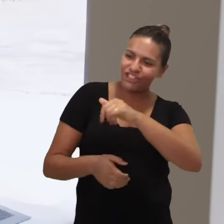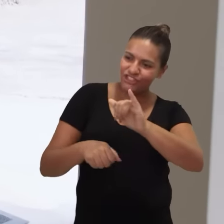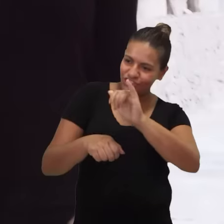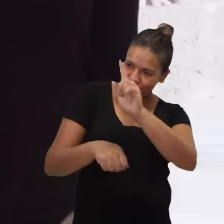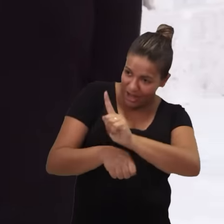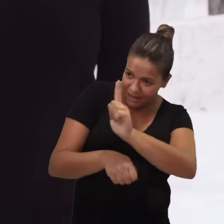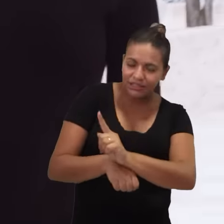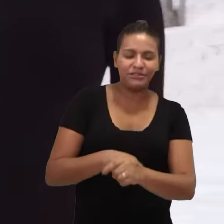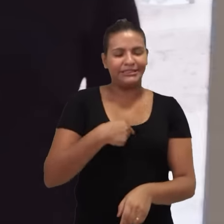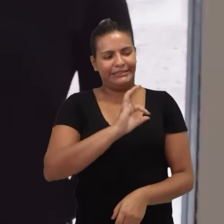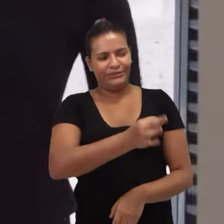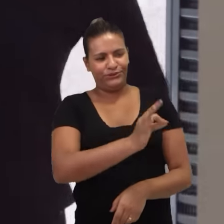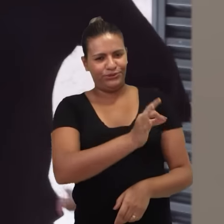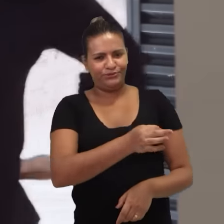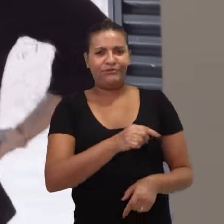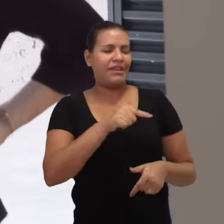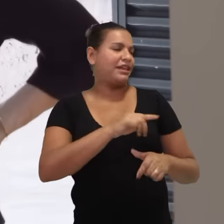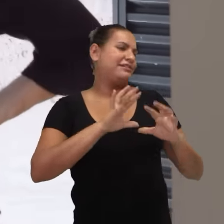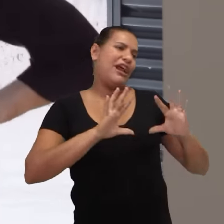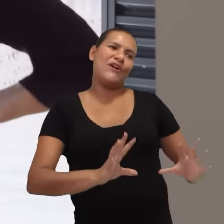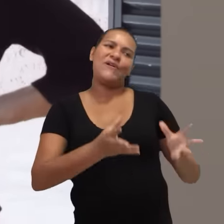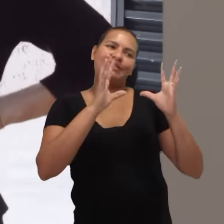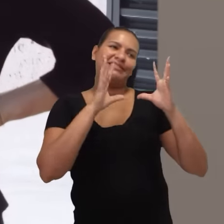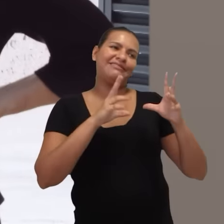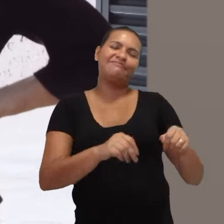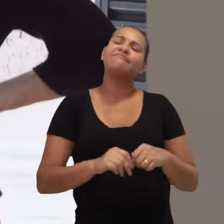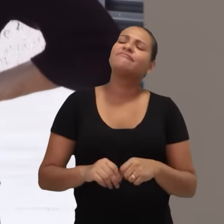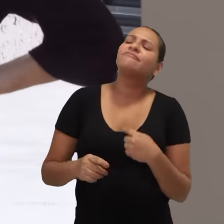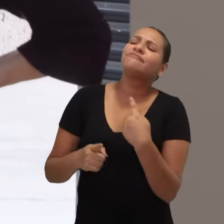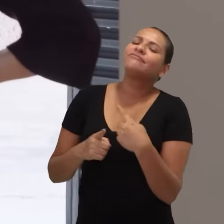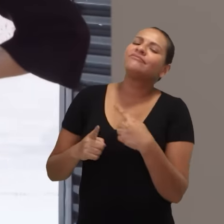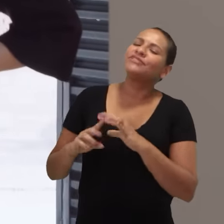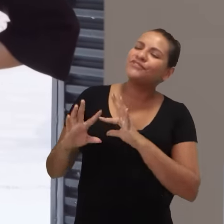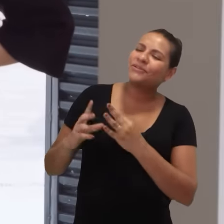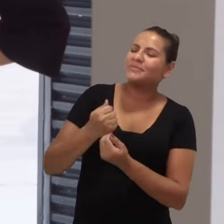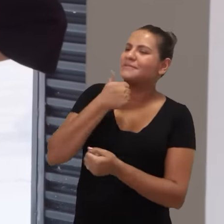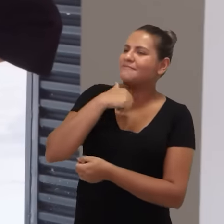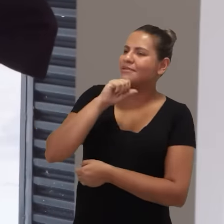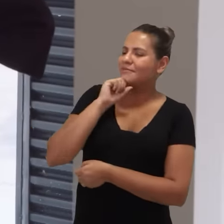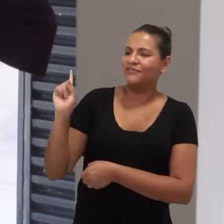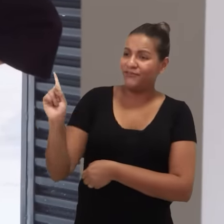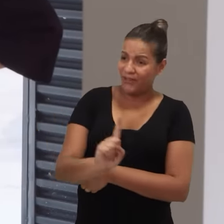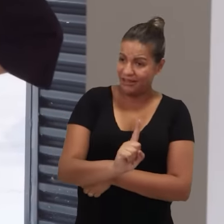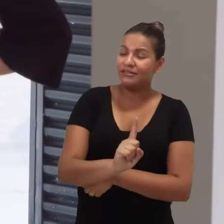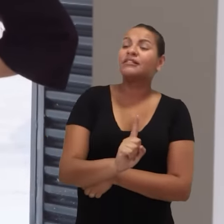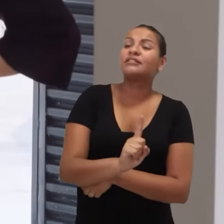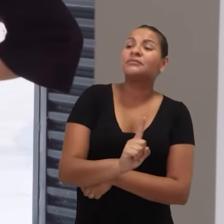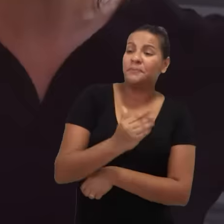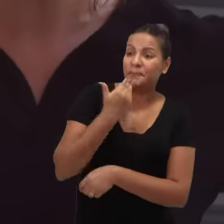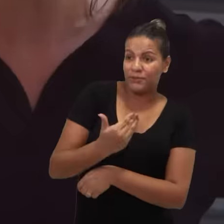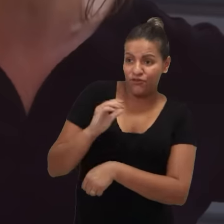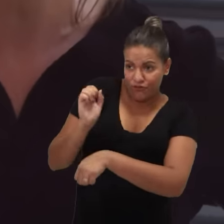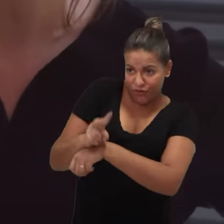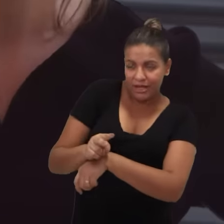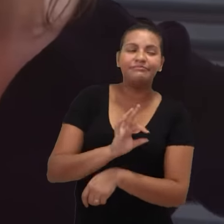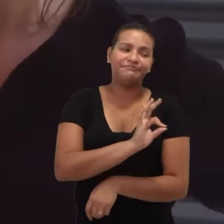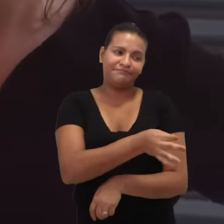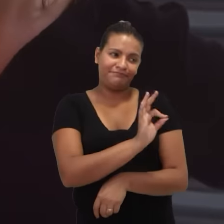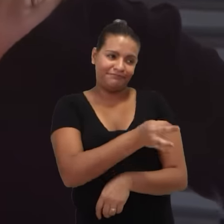Vagas? Isso. Então, aqui é onde tudo acontece, né? Então, as mães vêm para cá para poder encontrar a vaga dos filhos. A mãe